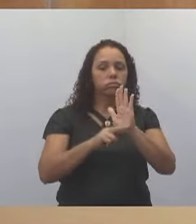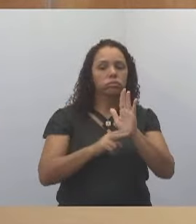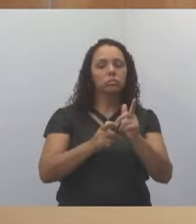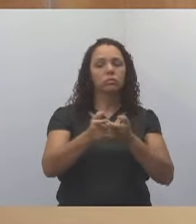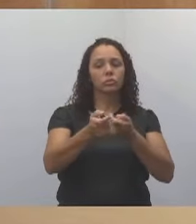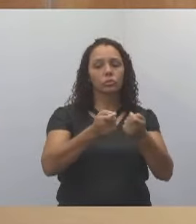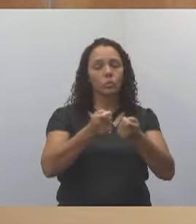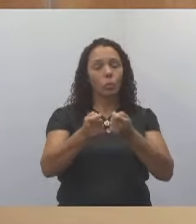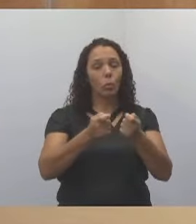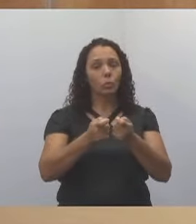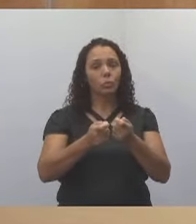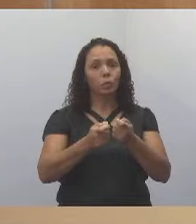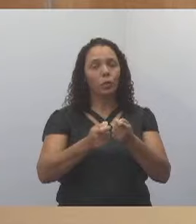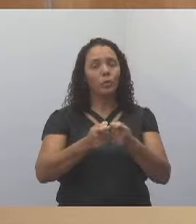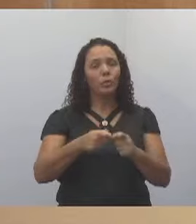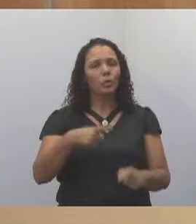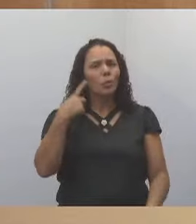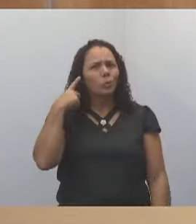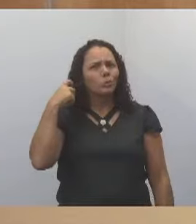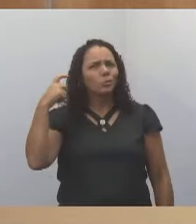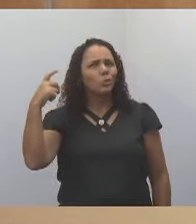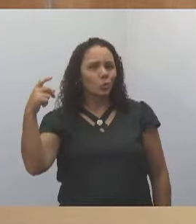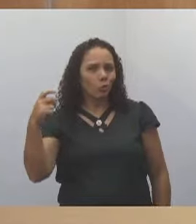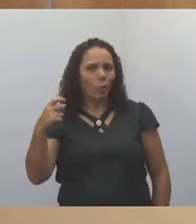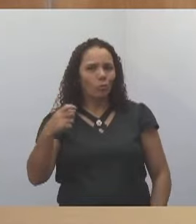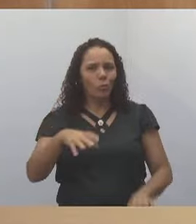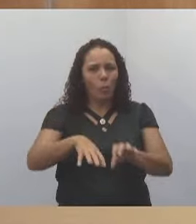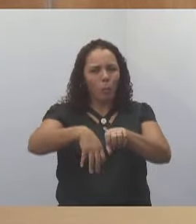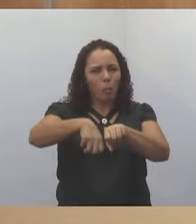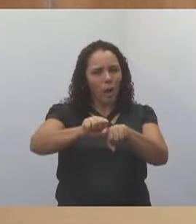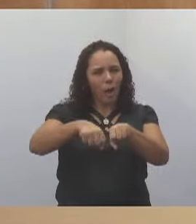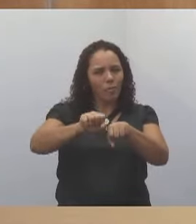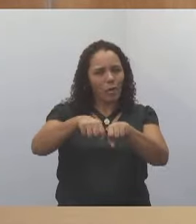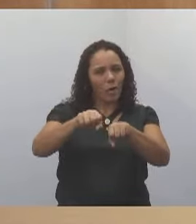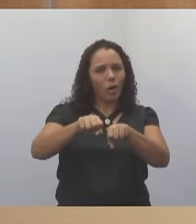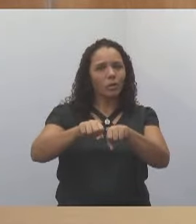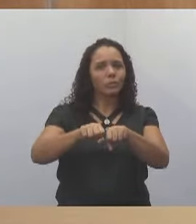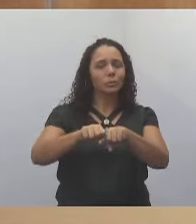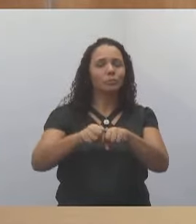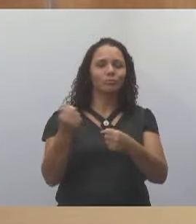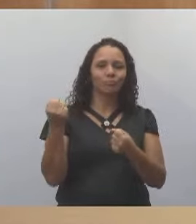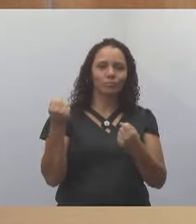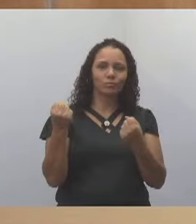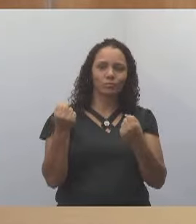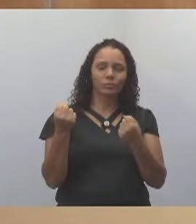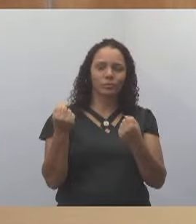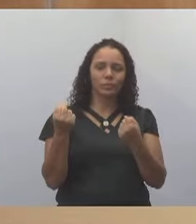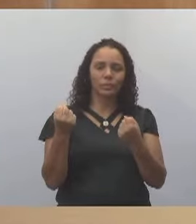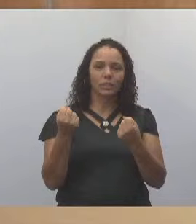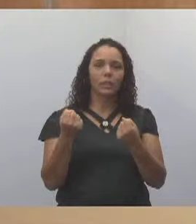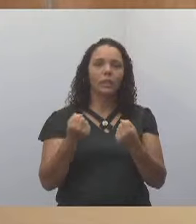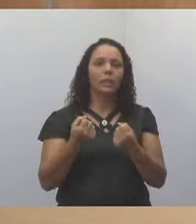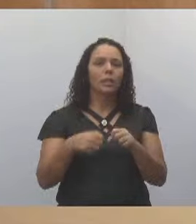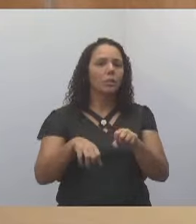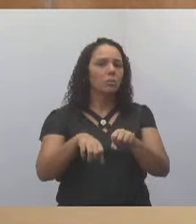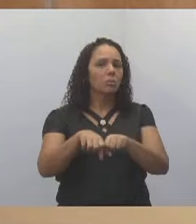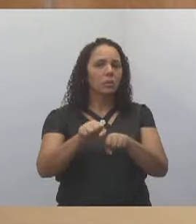da emissão de ruídos decorrentes de escapamentos de motocicletas e veículos